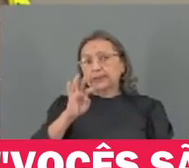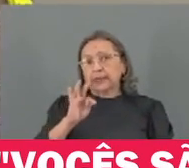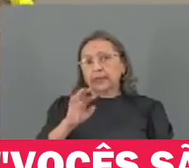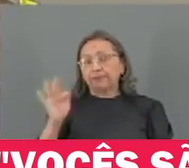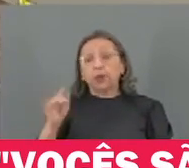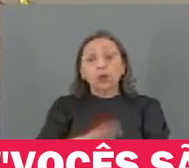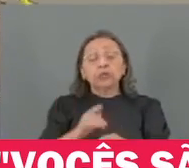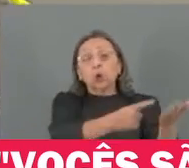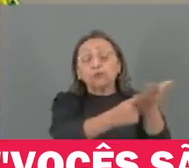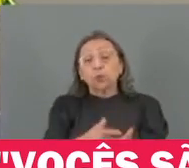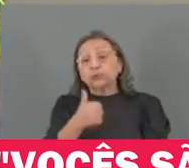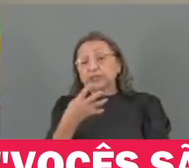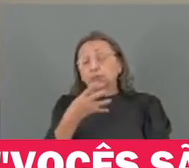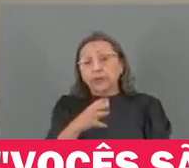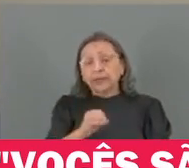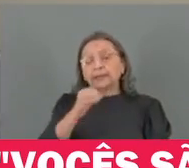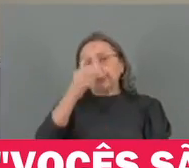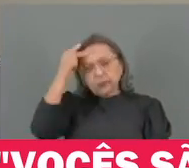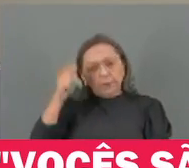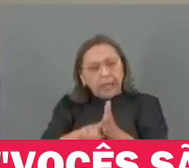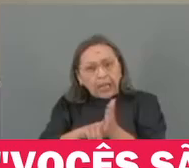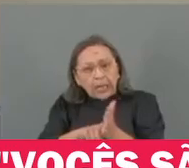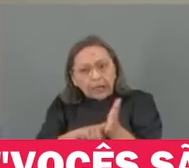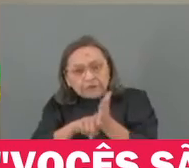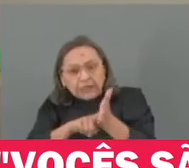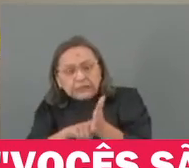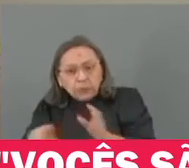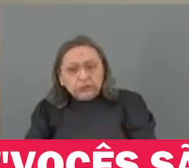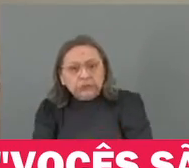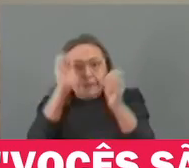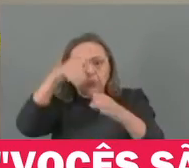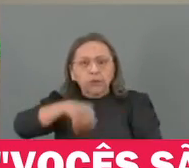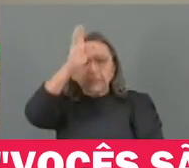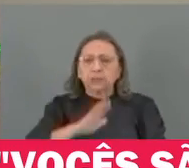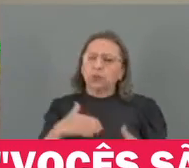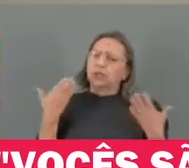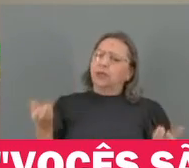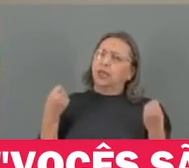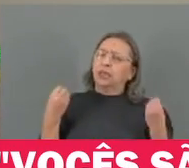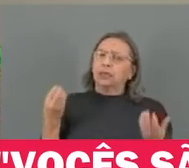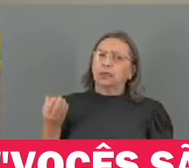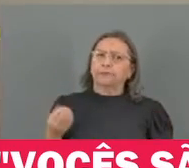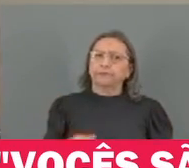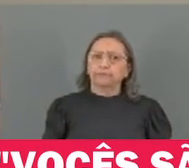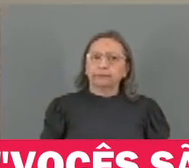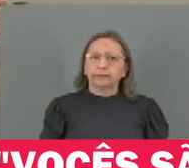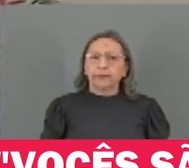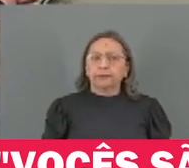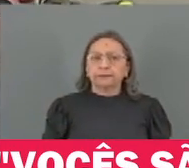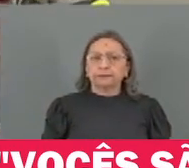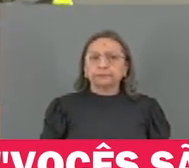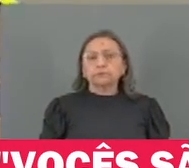para desqualificar o sistema eleitoral brasileiro. Não, isso é papel... Isso é papel...